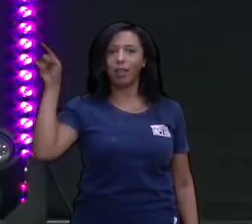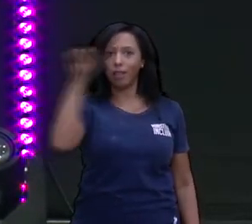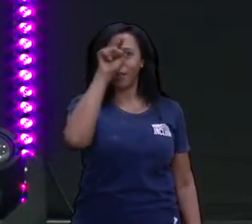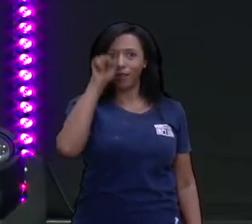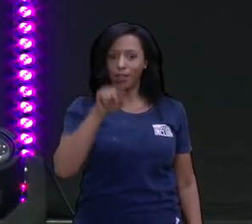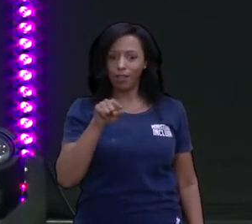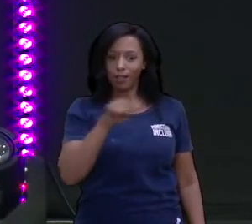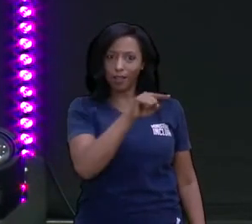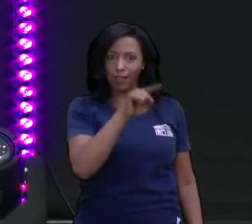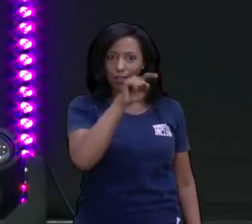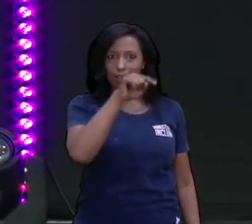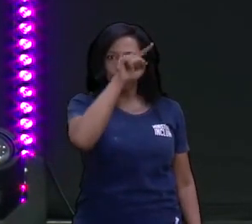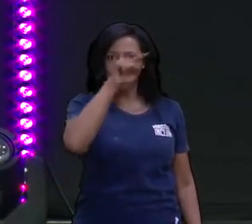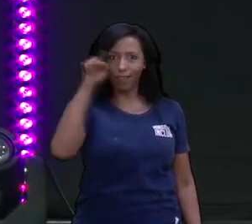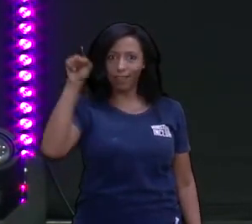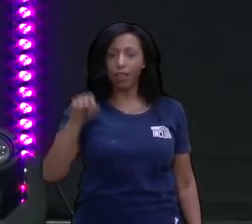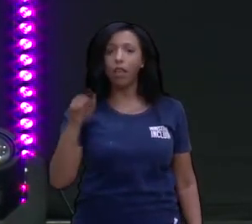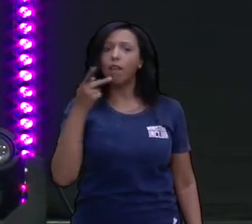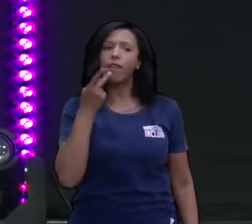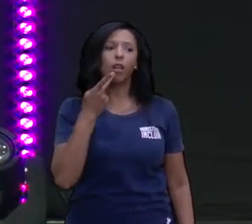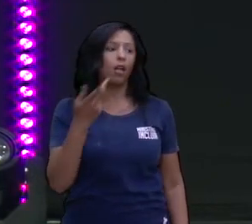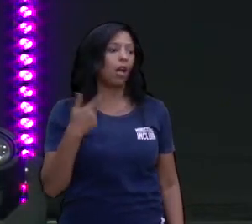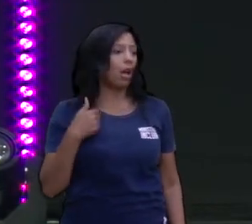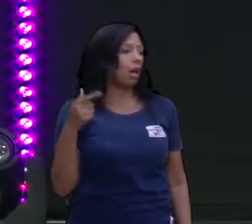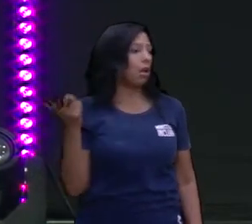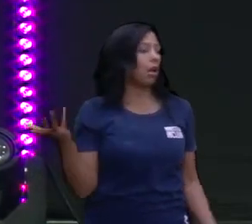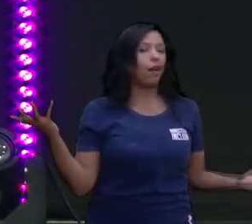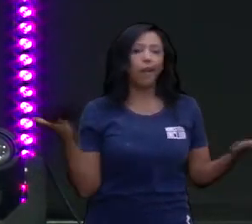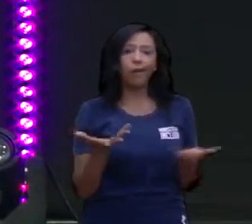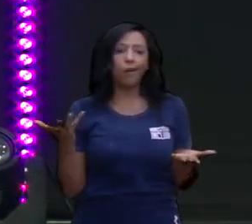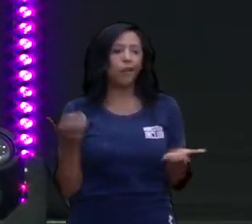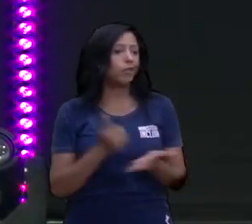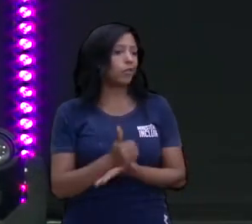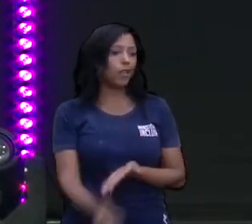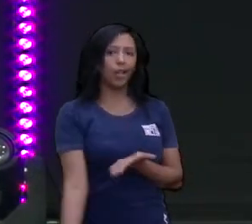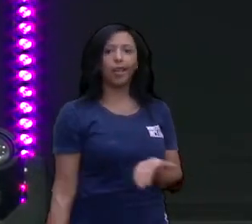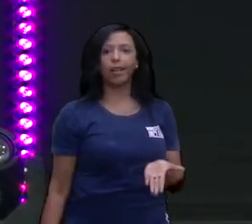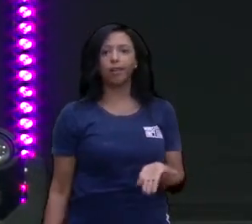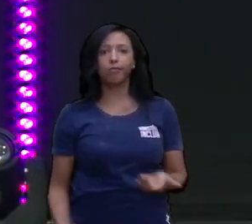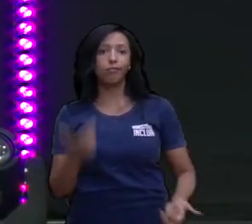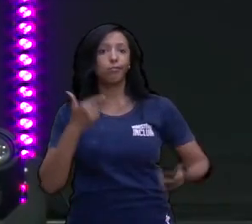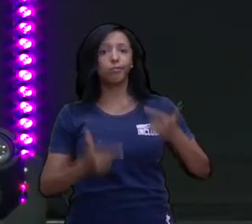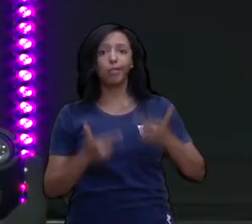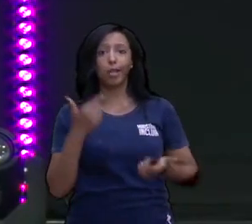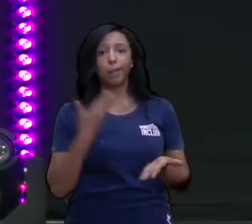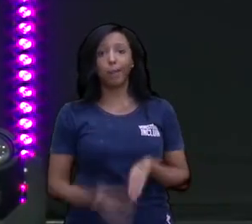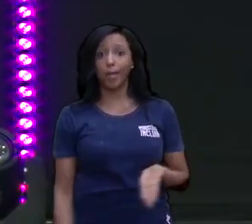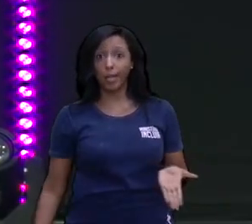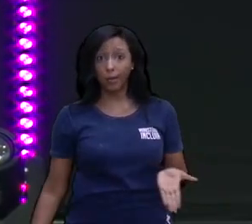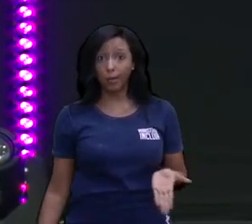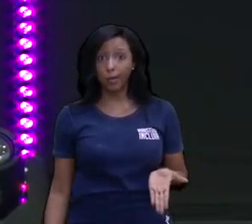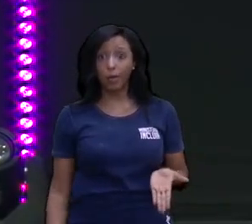e a dirigir já era não tem mais jeito muito tanto os nazistas continuarão lutando